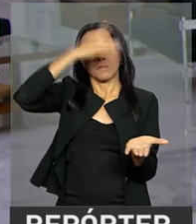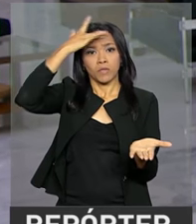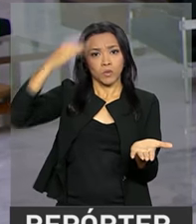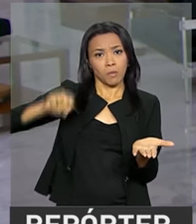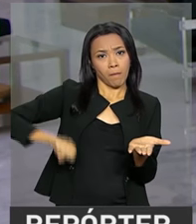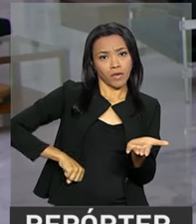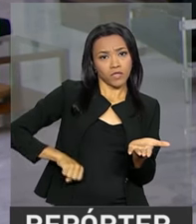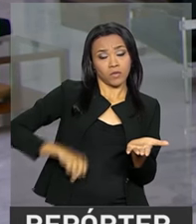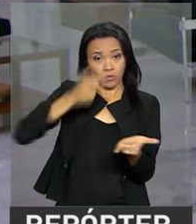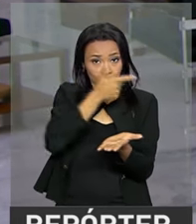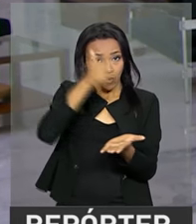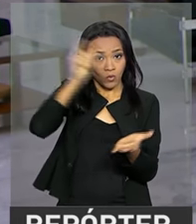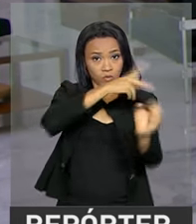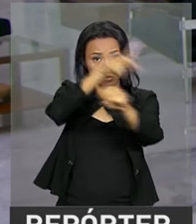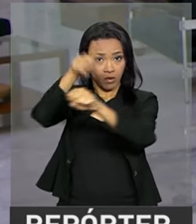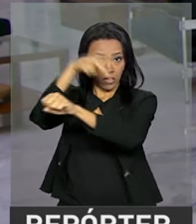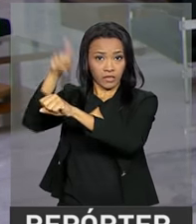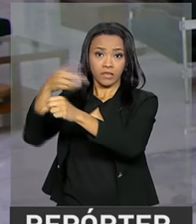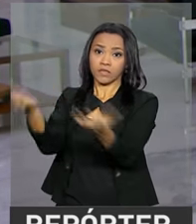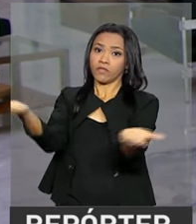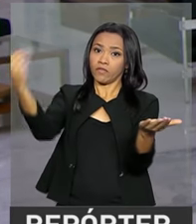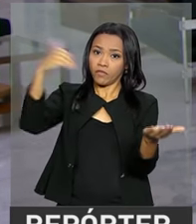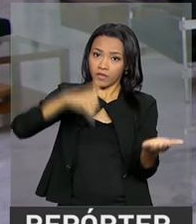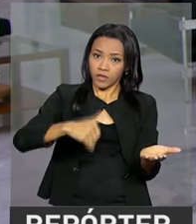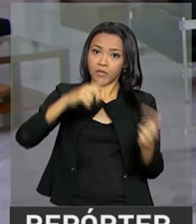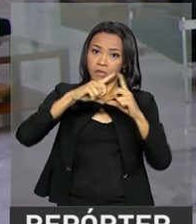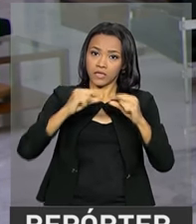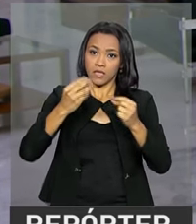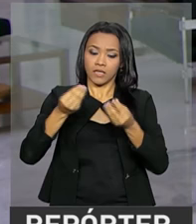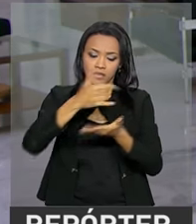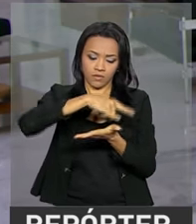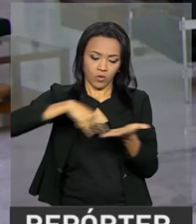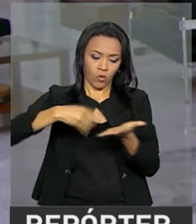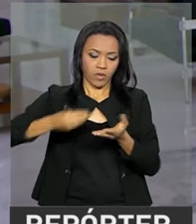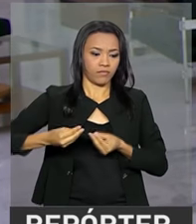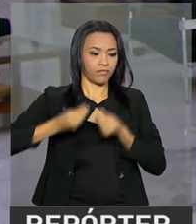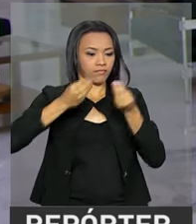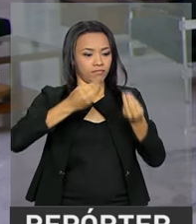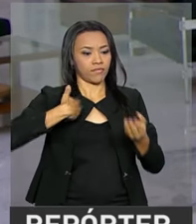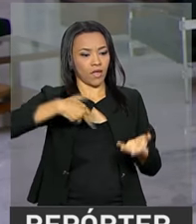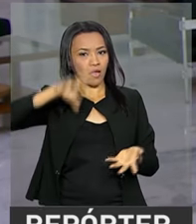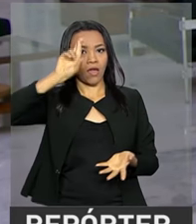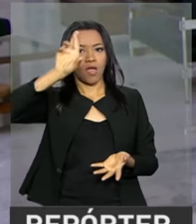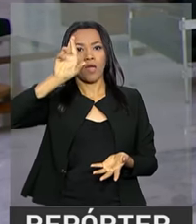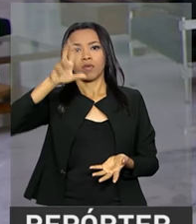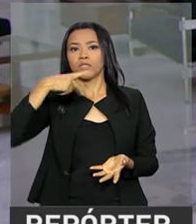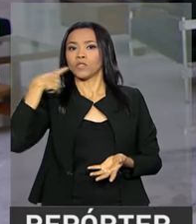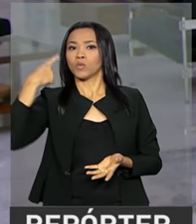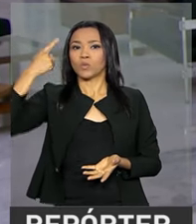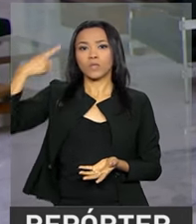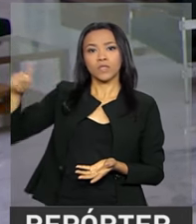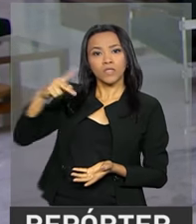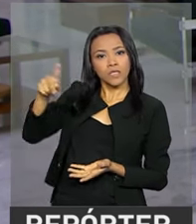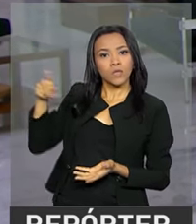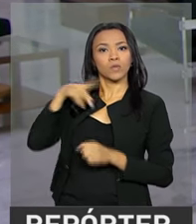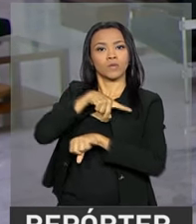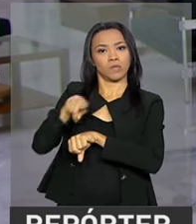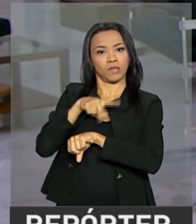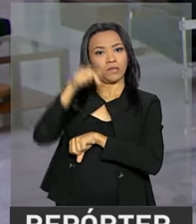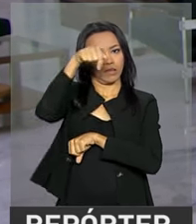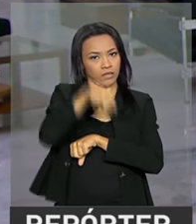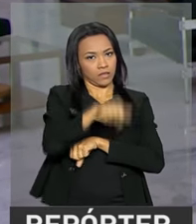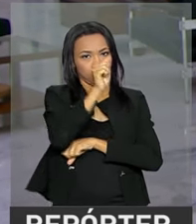outros países entregam ao presidente Michel Temer para comprovar que eles são os representantes dos seus países aqui no Brasil. A partir desse momento, então, que eles